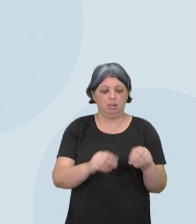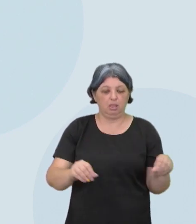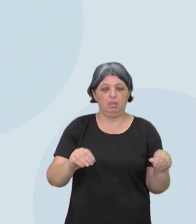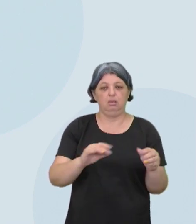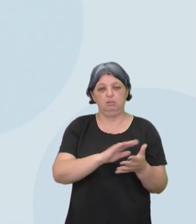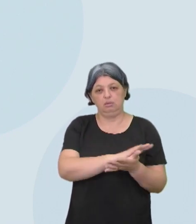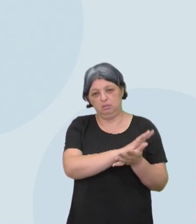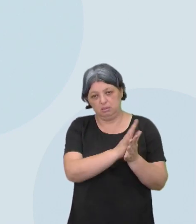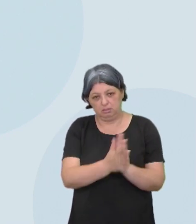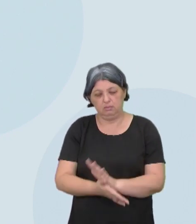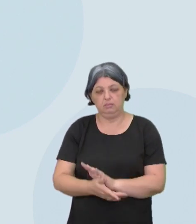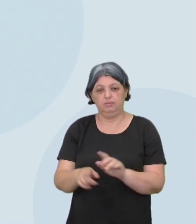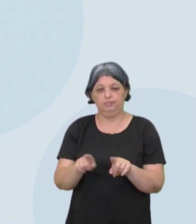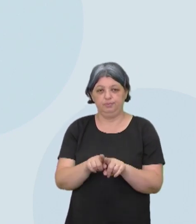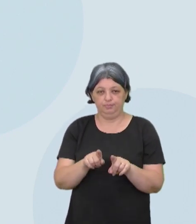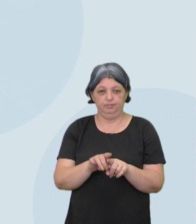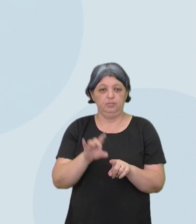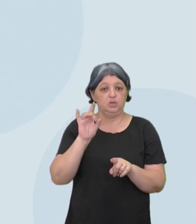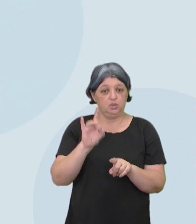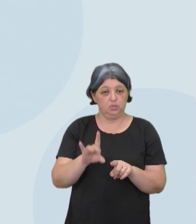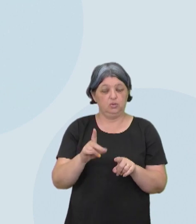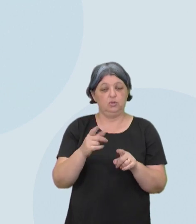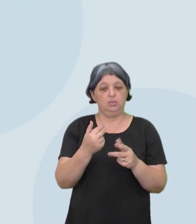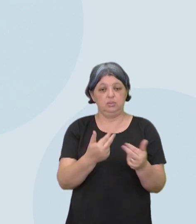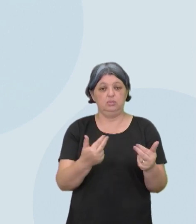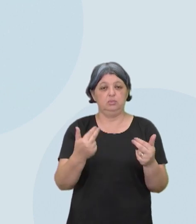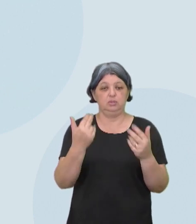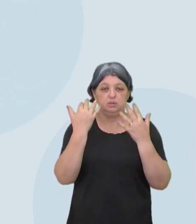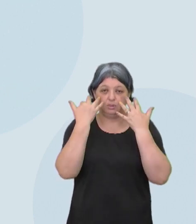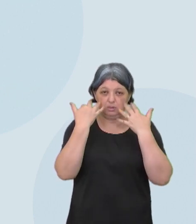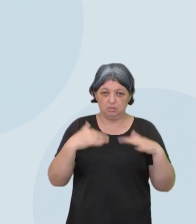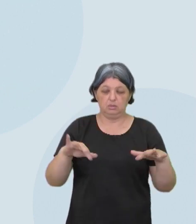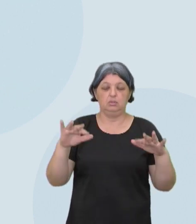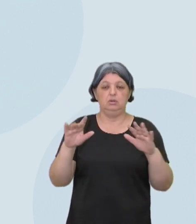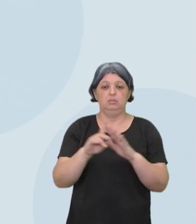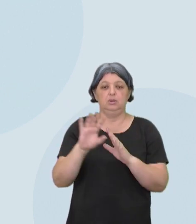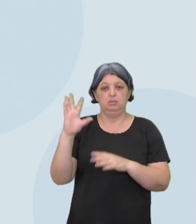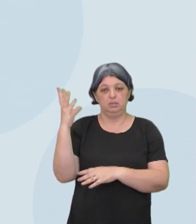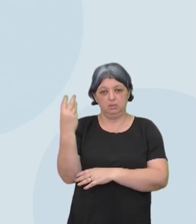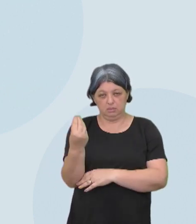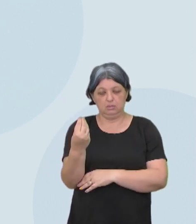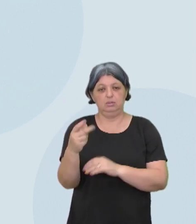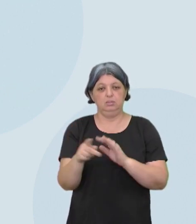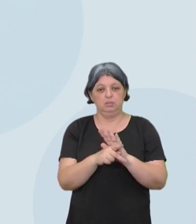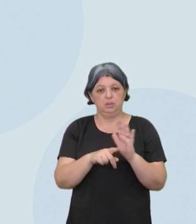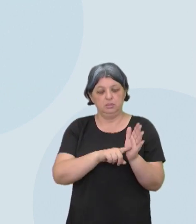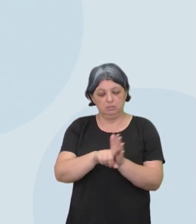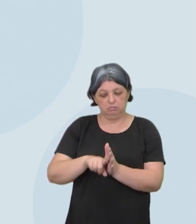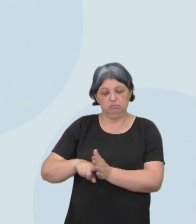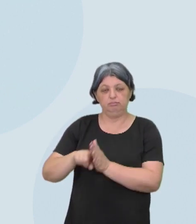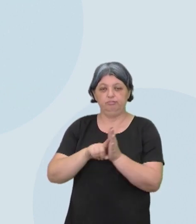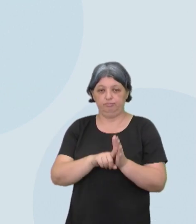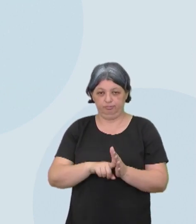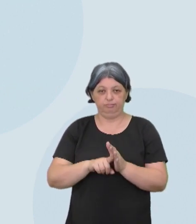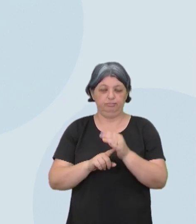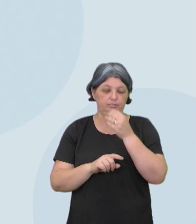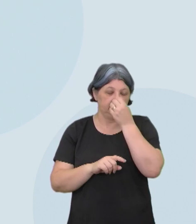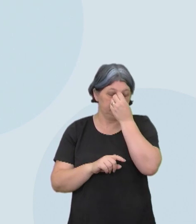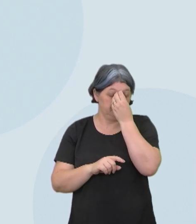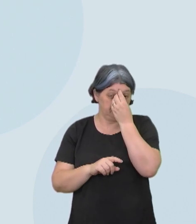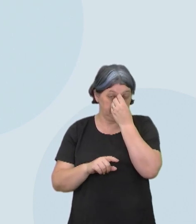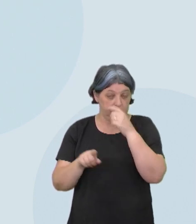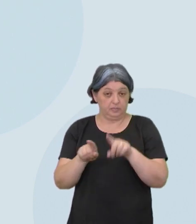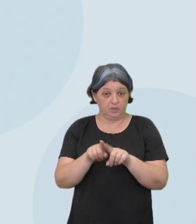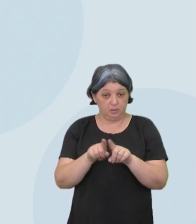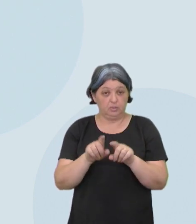também sobre os efeitos não só naturais, né? Dos ciclos mesmo, né? Do ciclo biogeoquímicos, mas a gente também falou um pouco sobre os